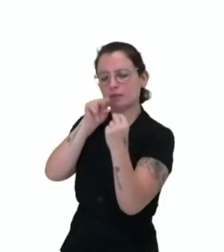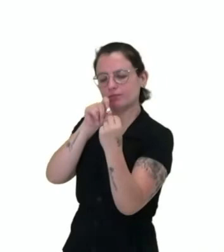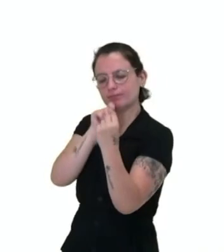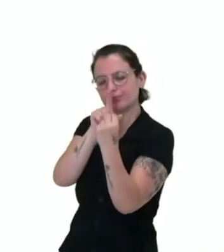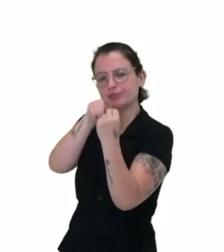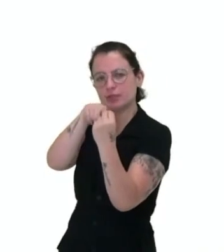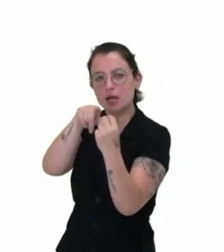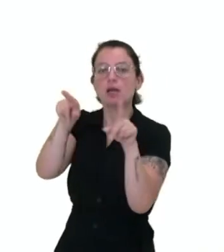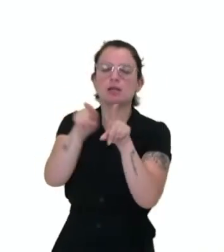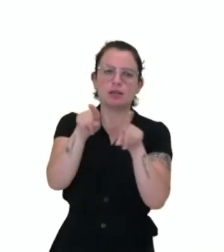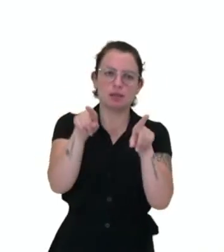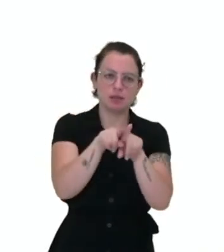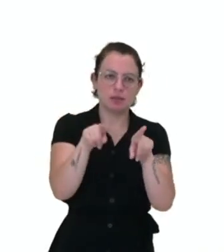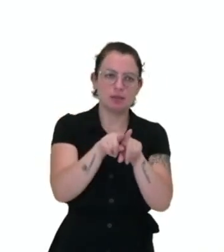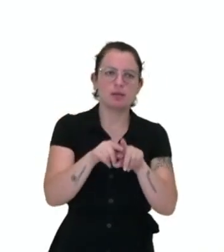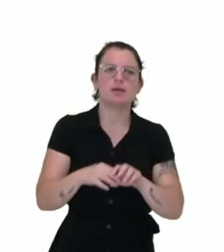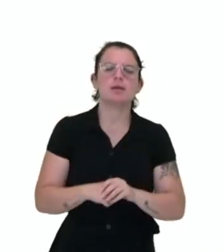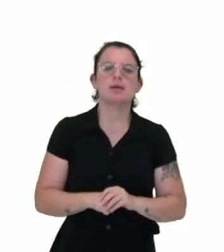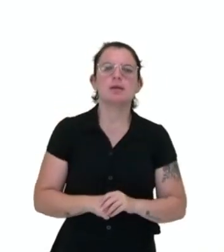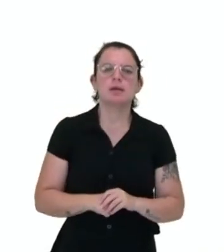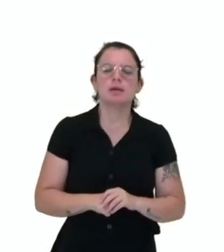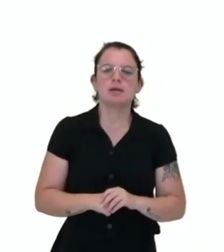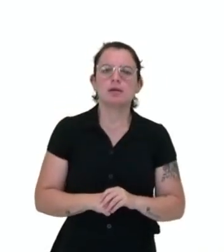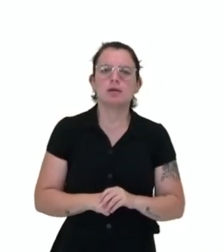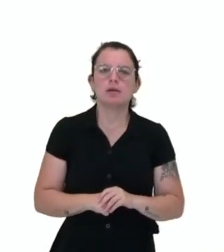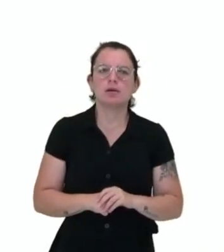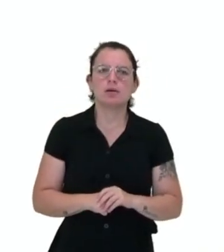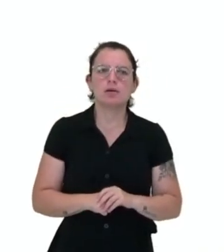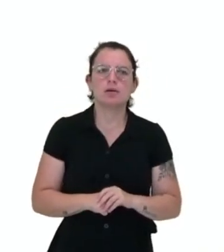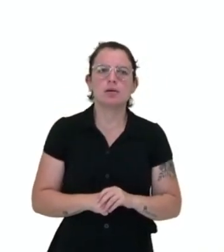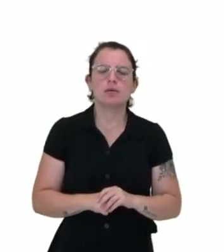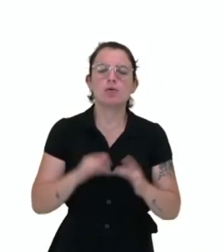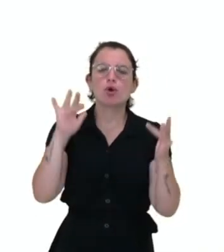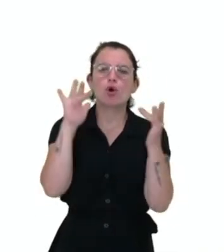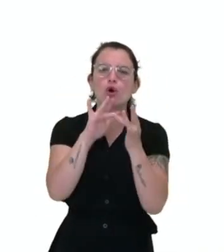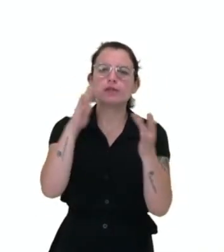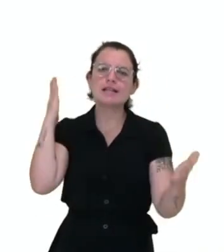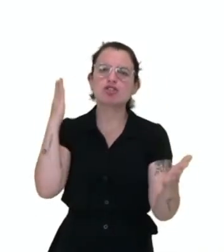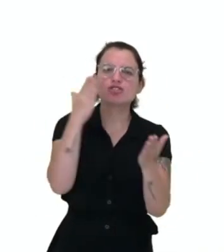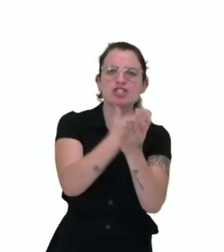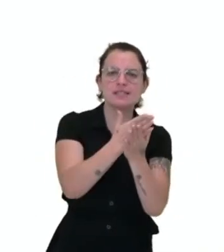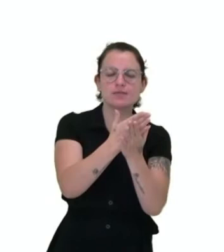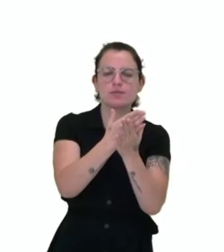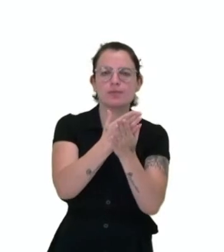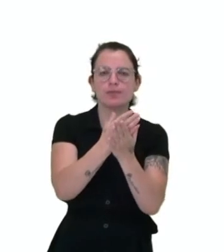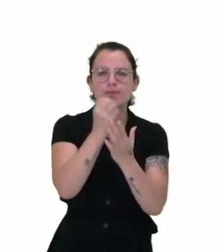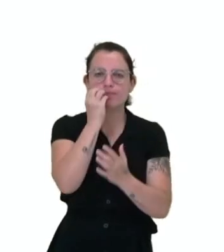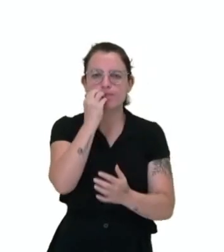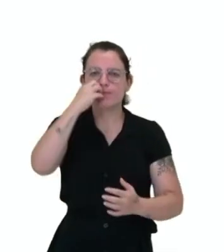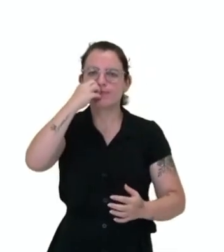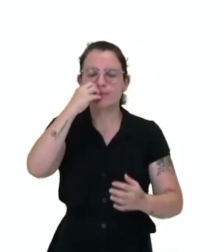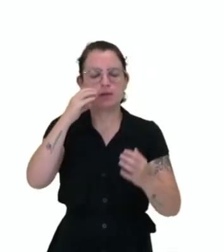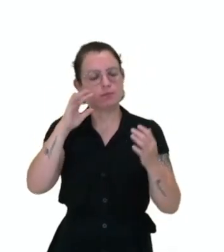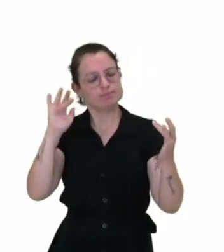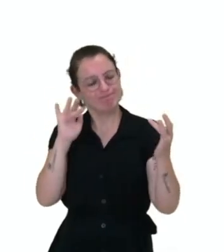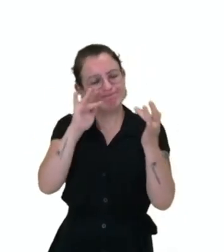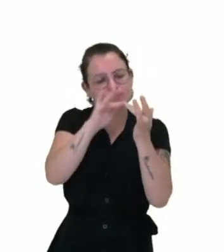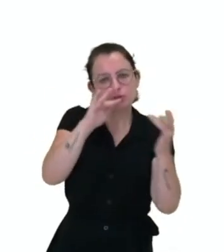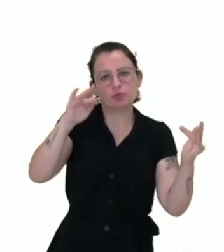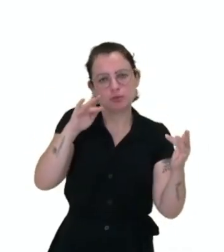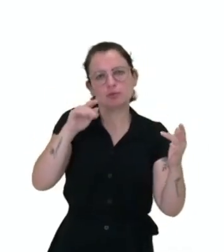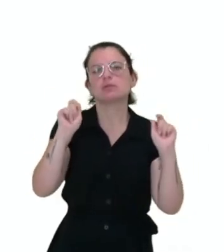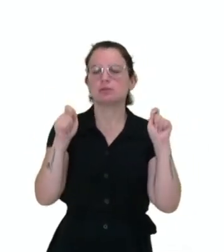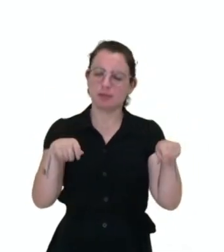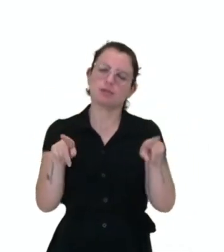da disseminação de gotículas ou por contato direto com a pessoa